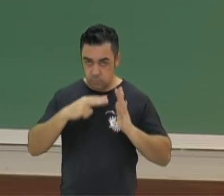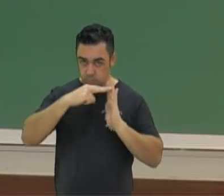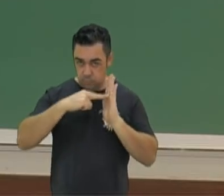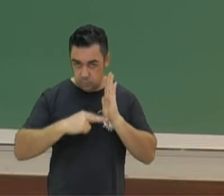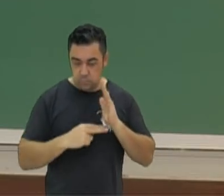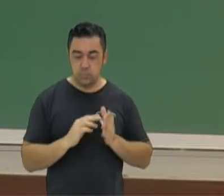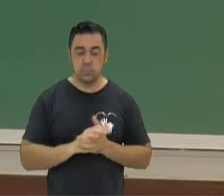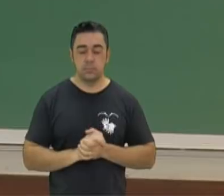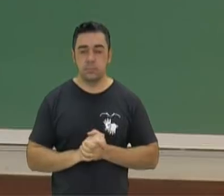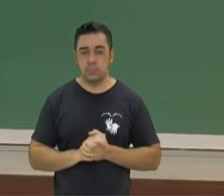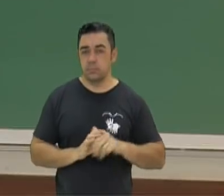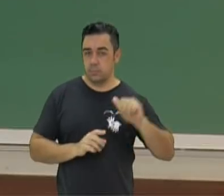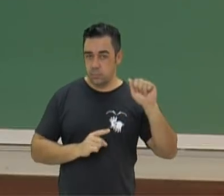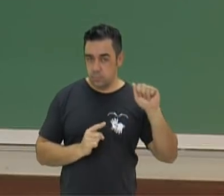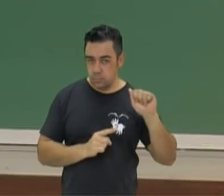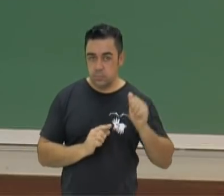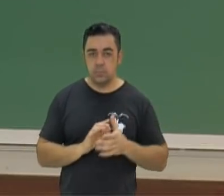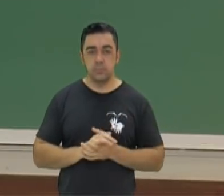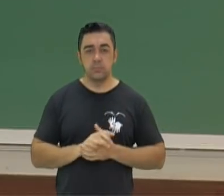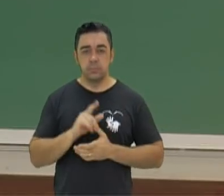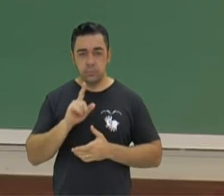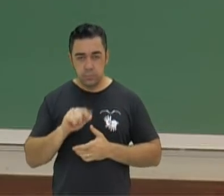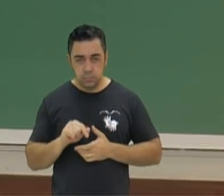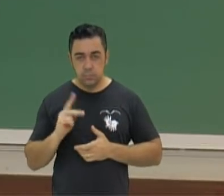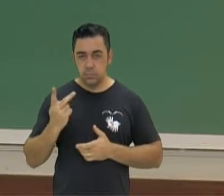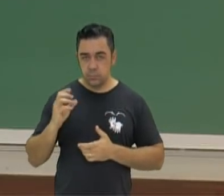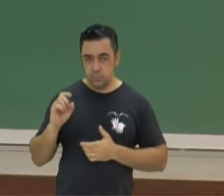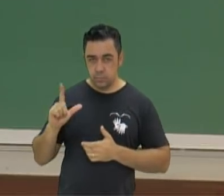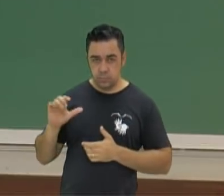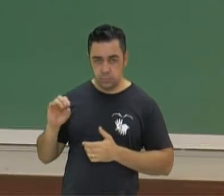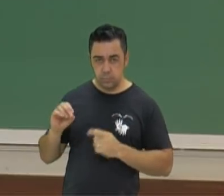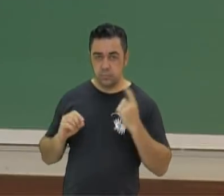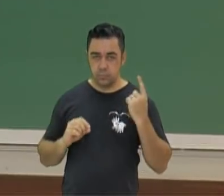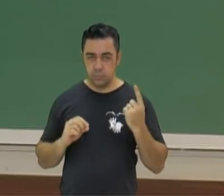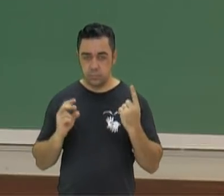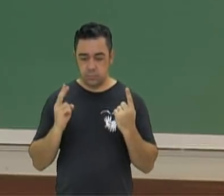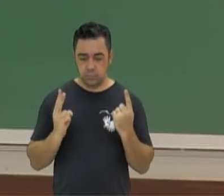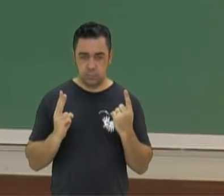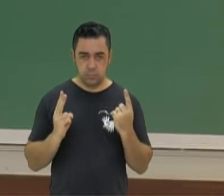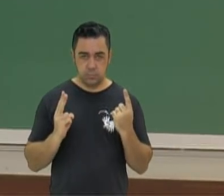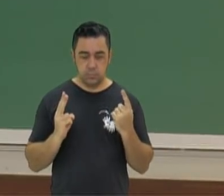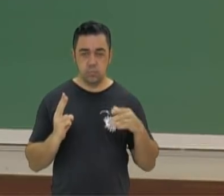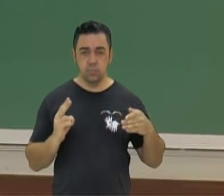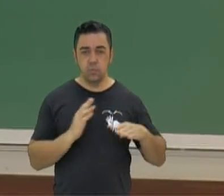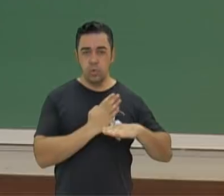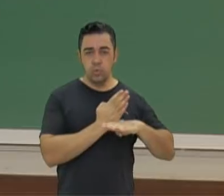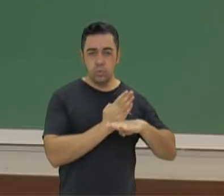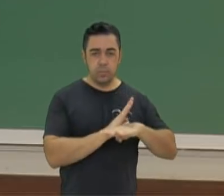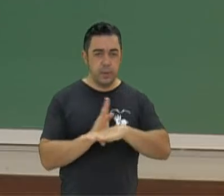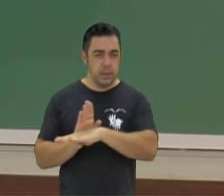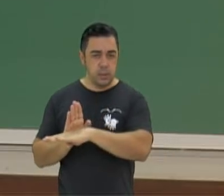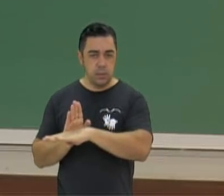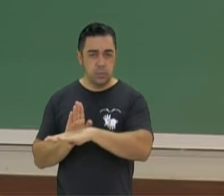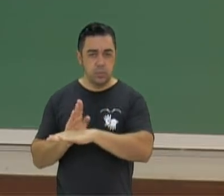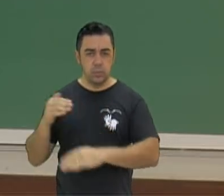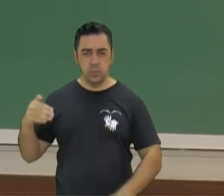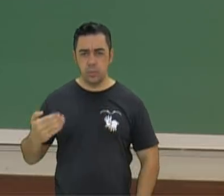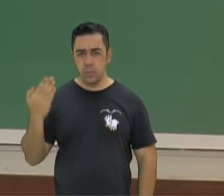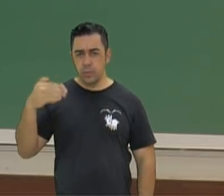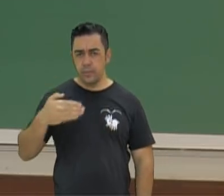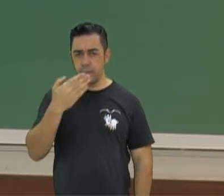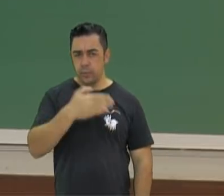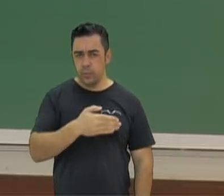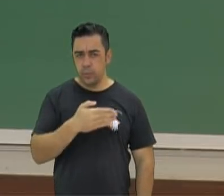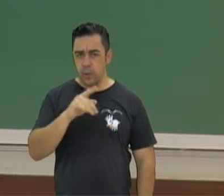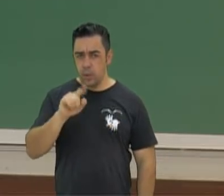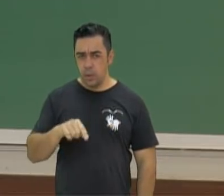lá. Letra A. São homólogos em 1 e 2. 1 e 2 é um tubarão e um golfinho. Eles